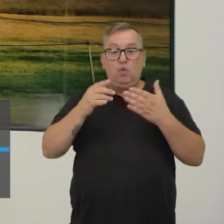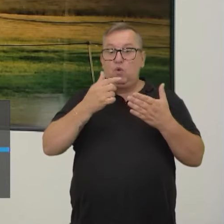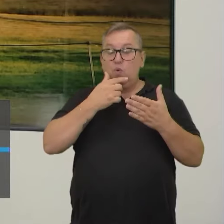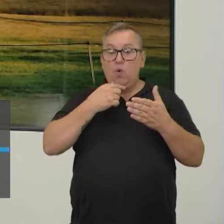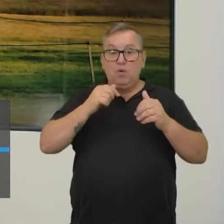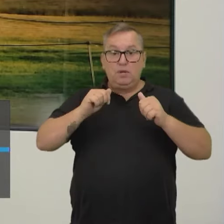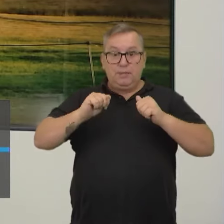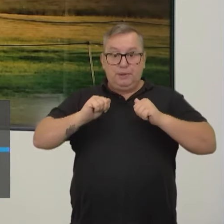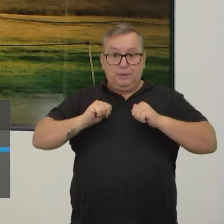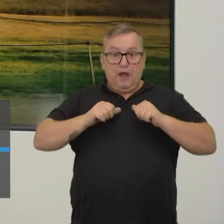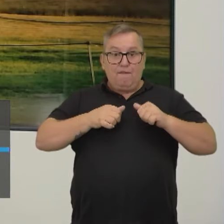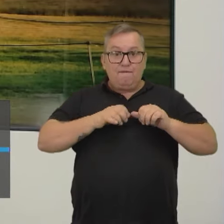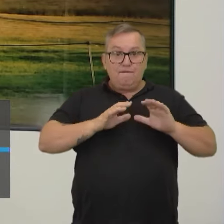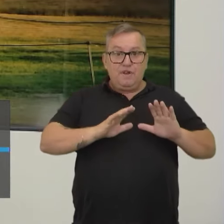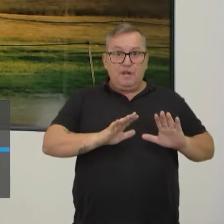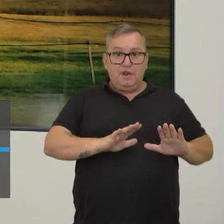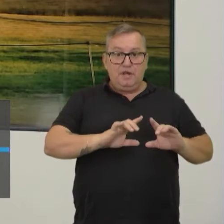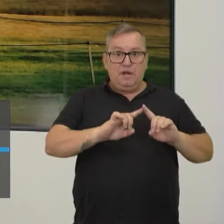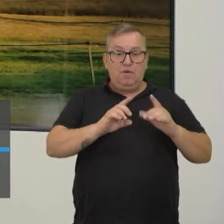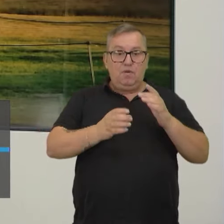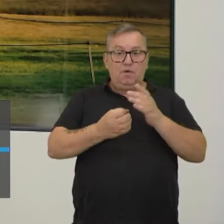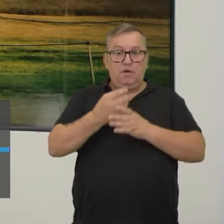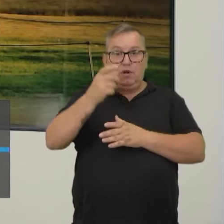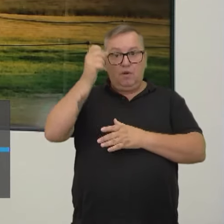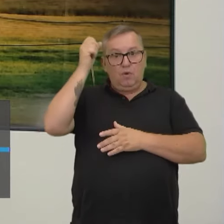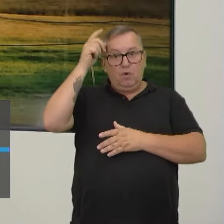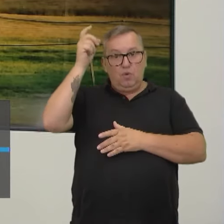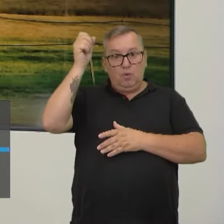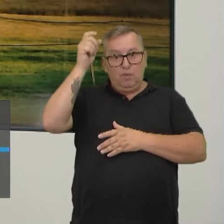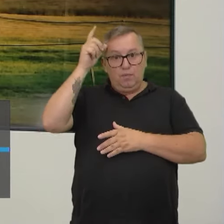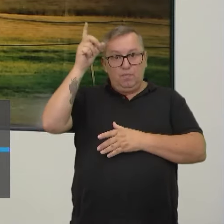começa a formar ali uma cultura,